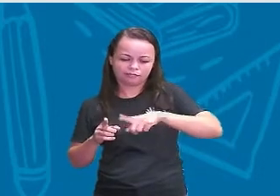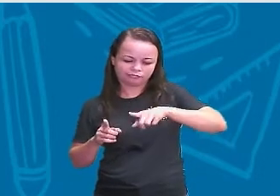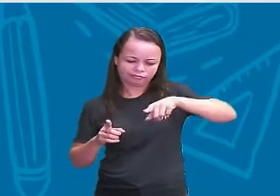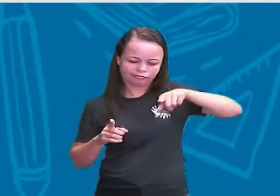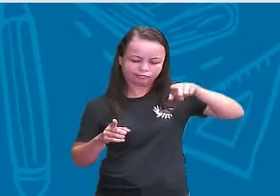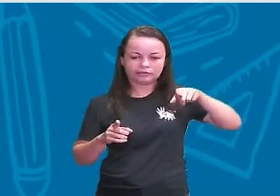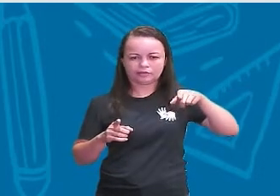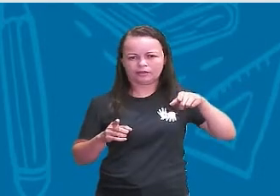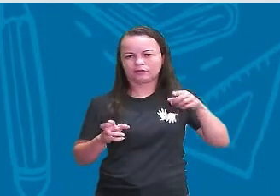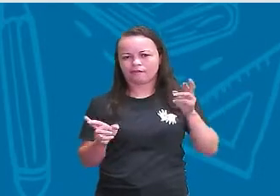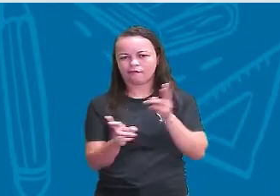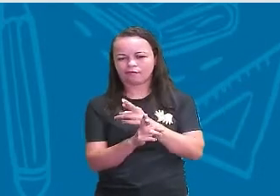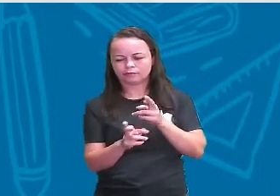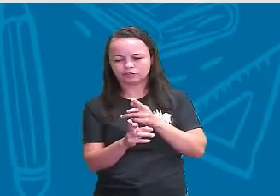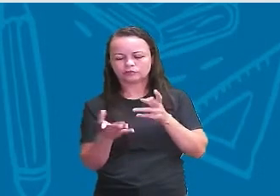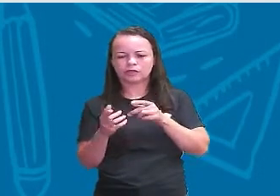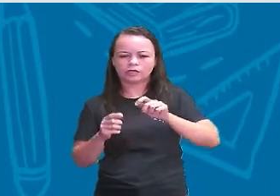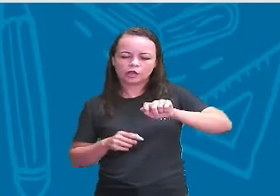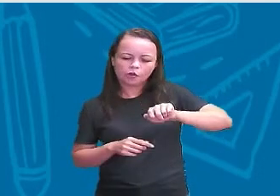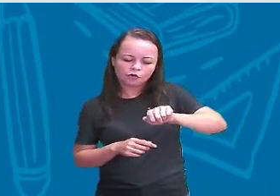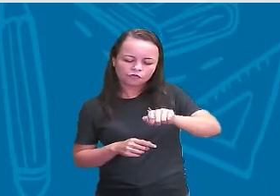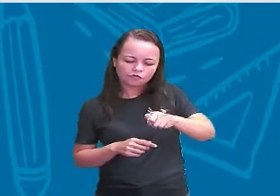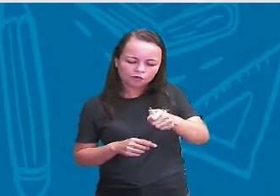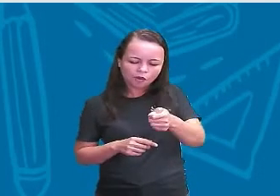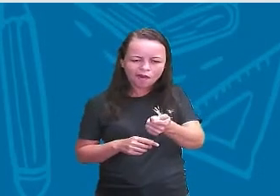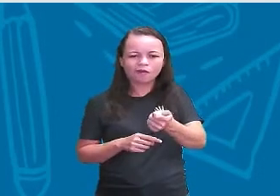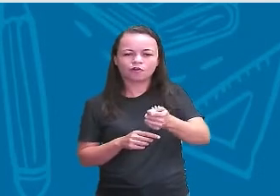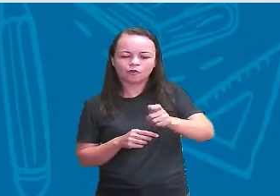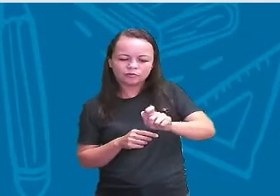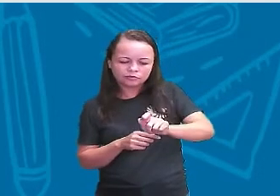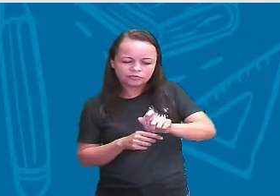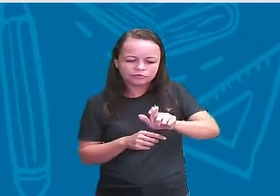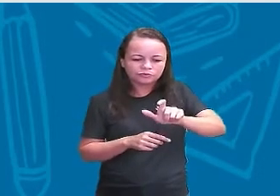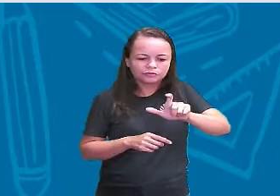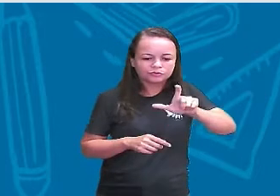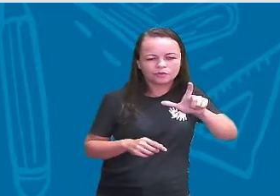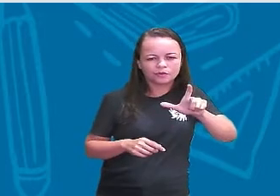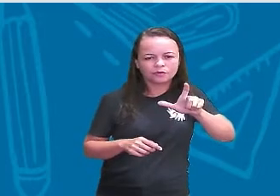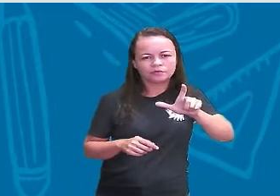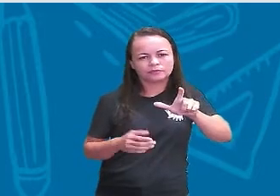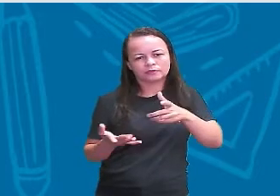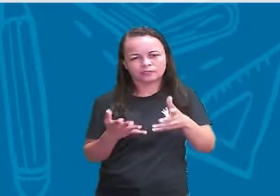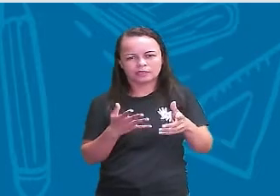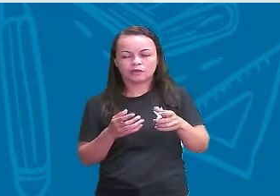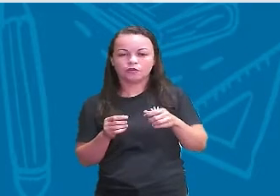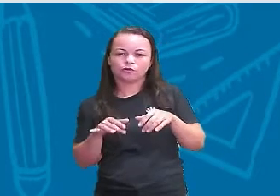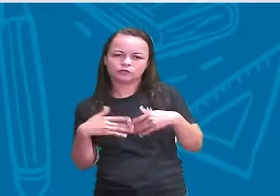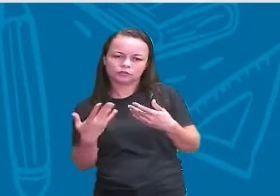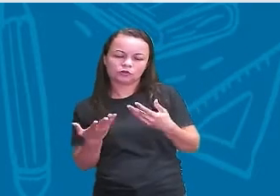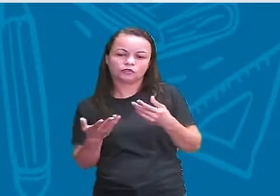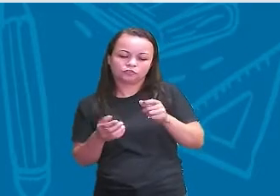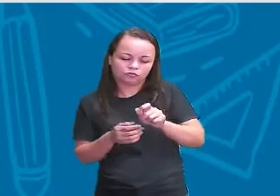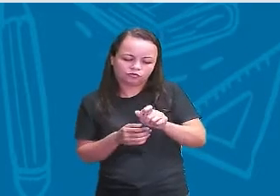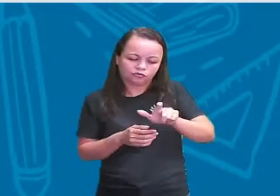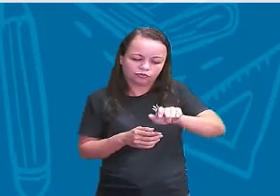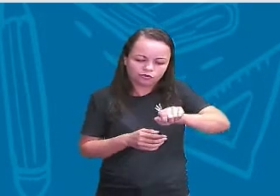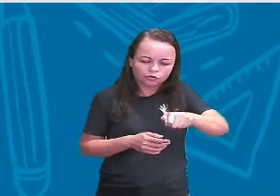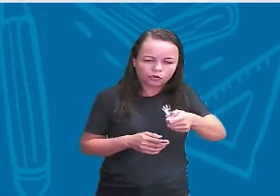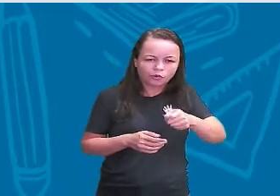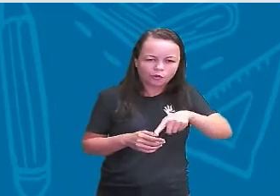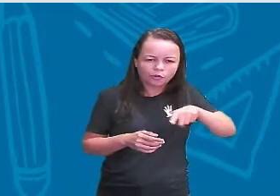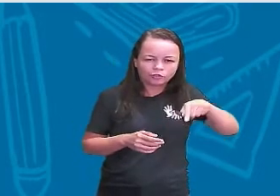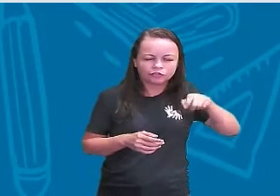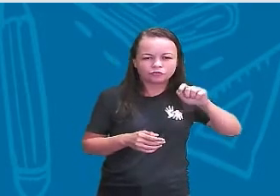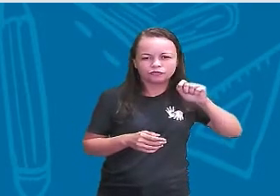estar relacionada ao volume de cada som, ou seja, sons fortes e